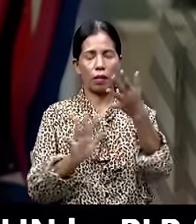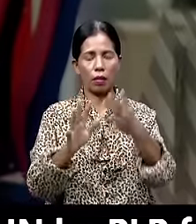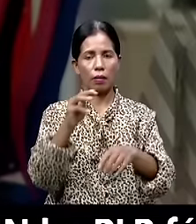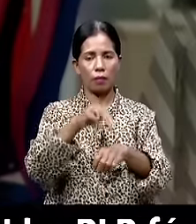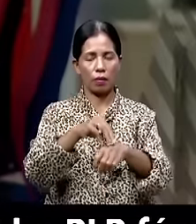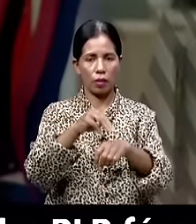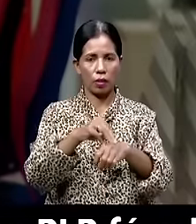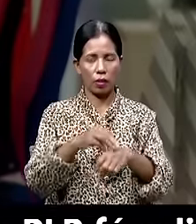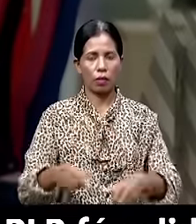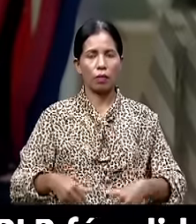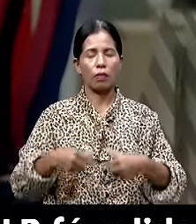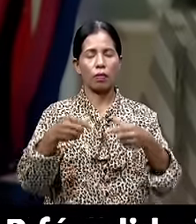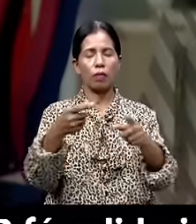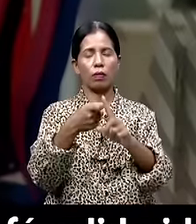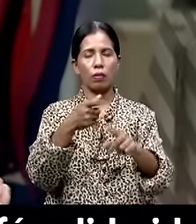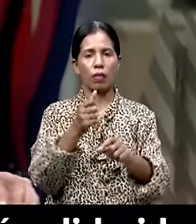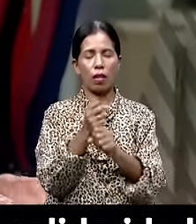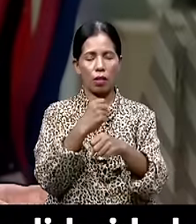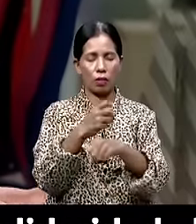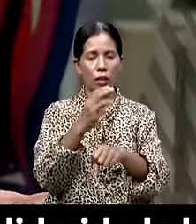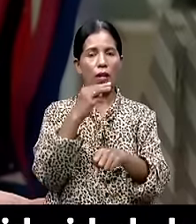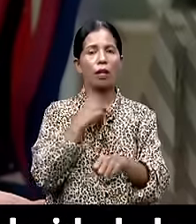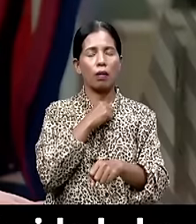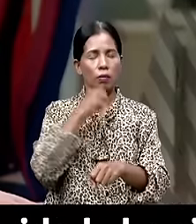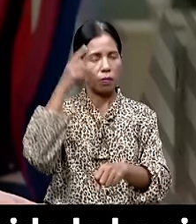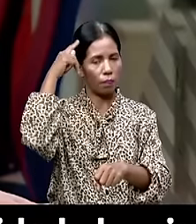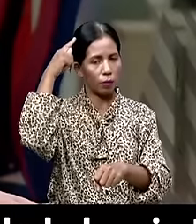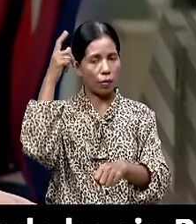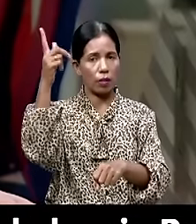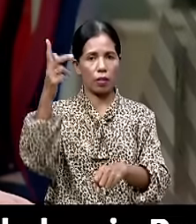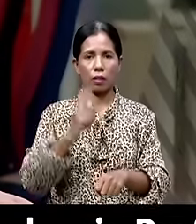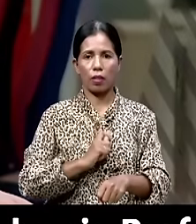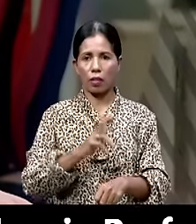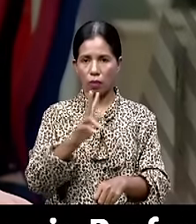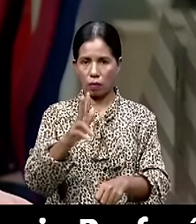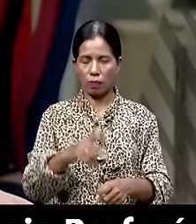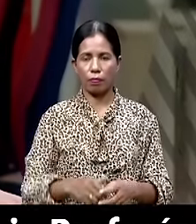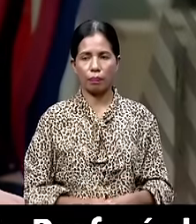na BC preside Husi Papa Francisco e a Tacitolo.